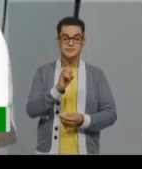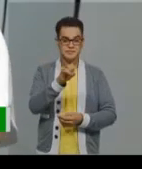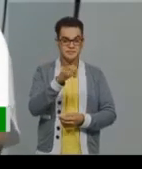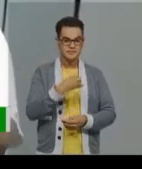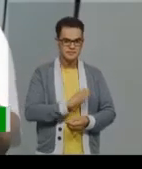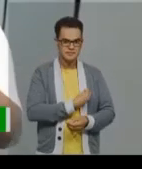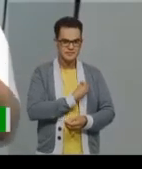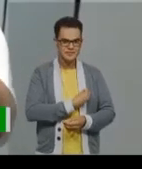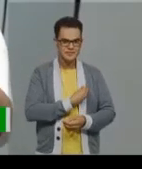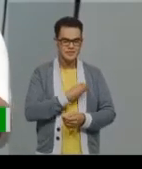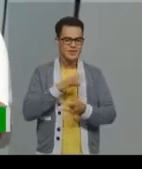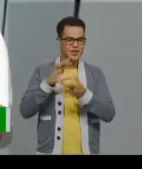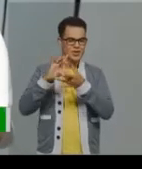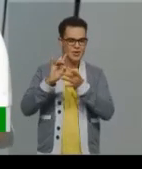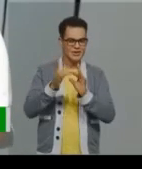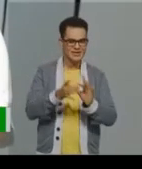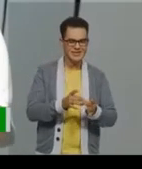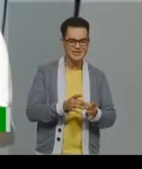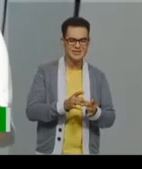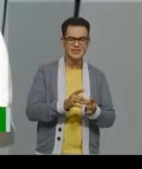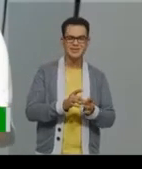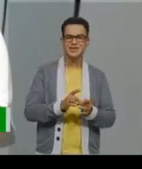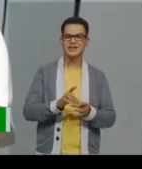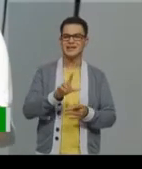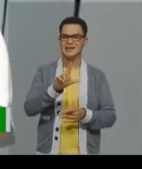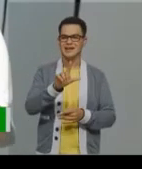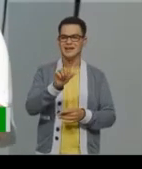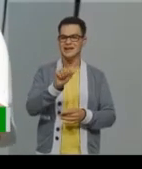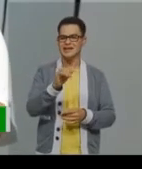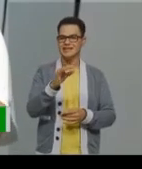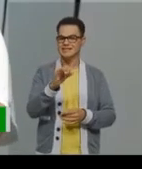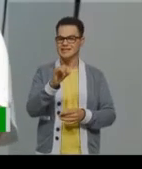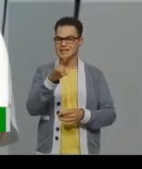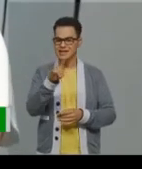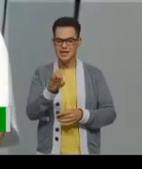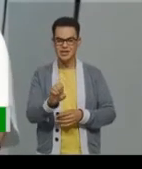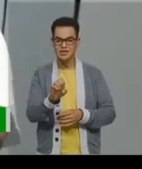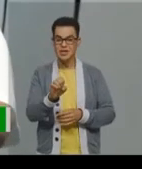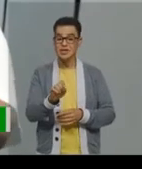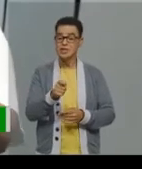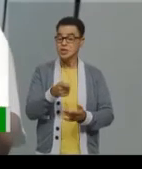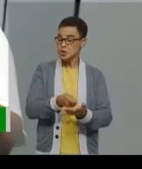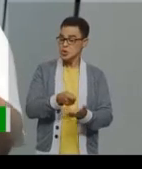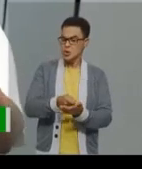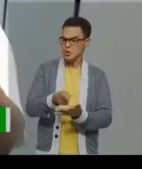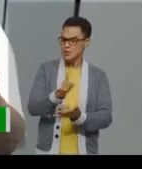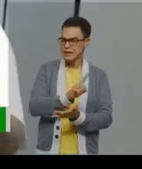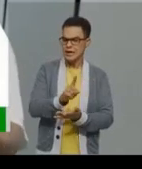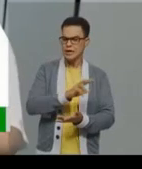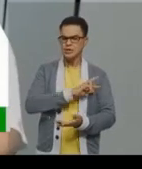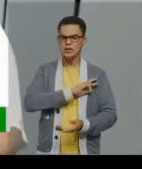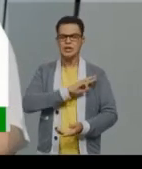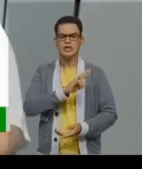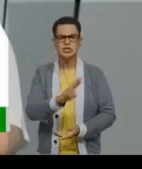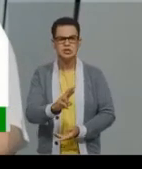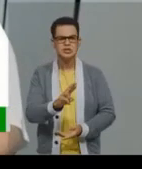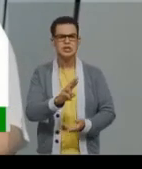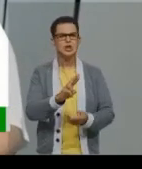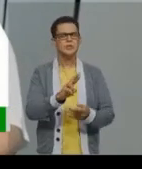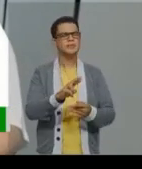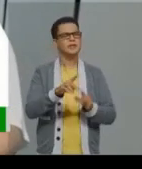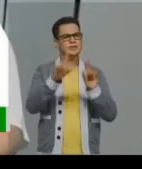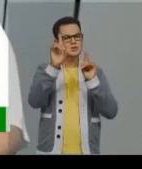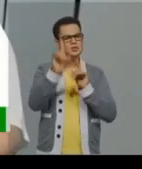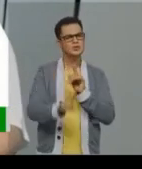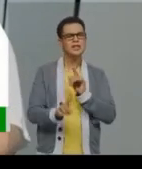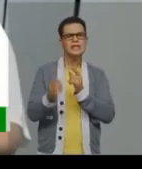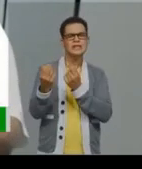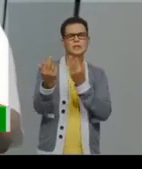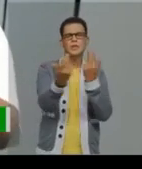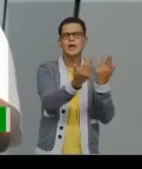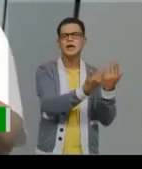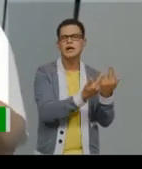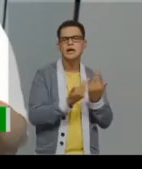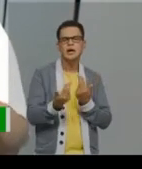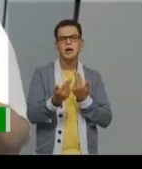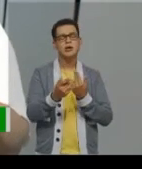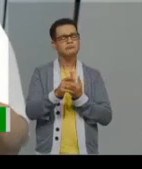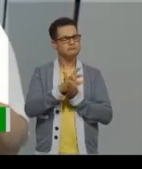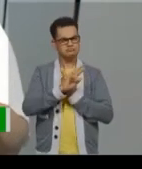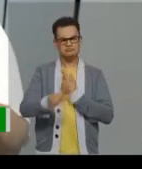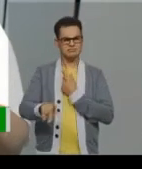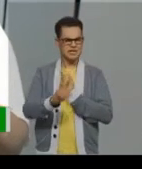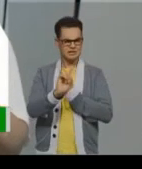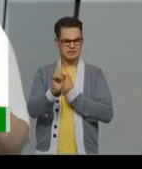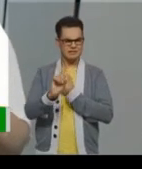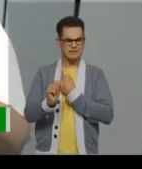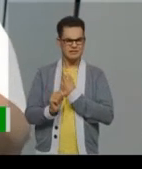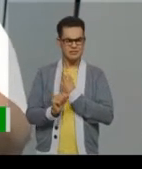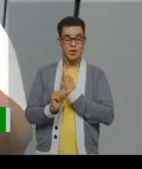laicidade, você não é obrigado a ter uma religião para ter os mesmos direitos que as outras pessoas. Ou, da